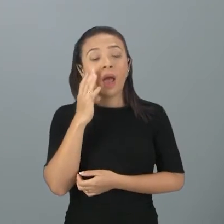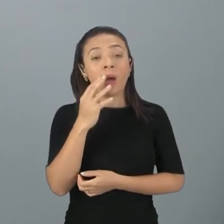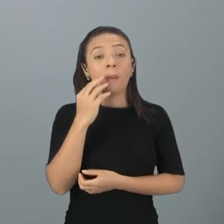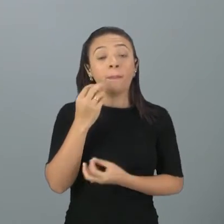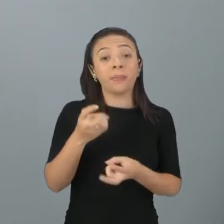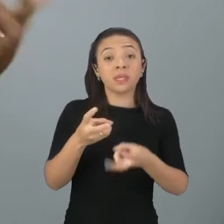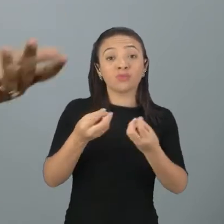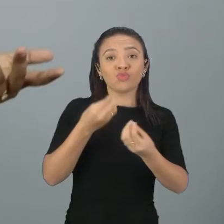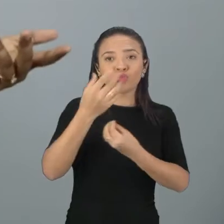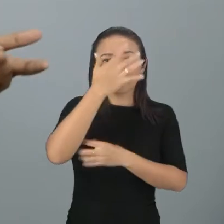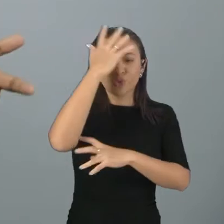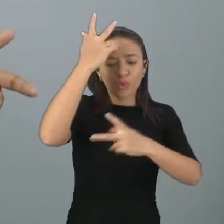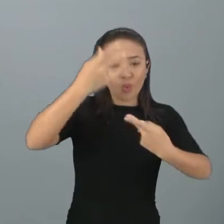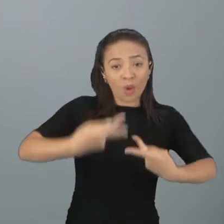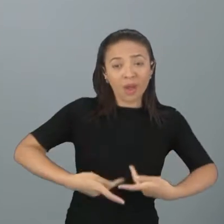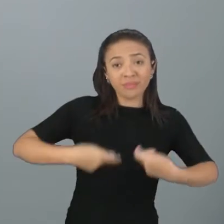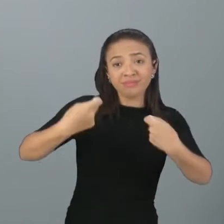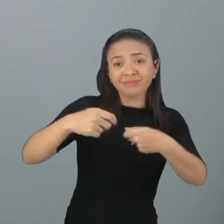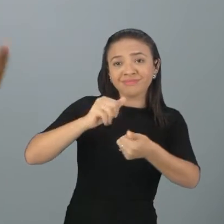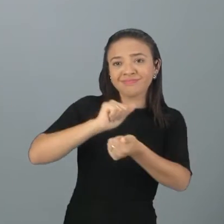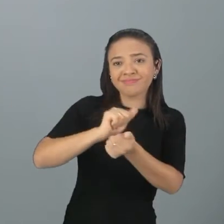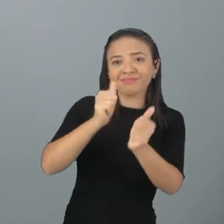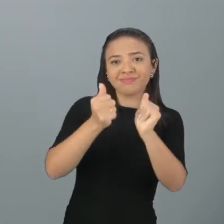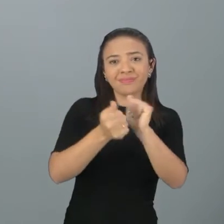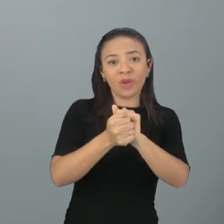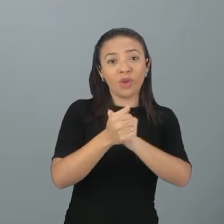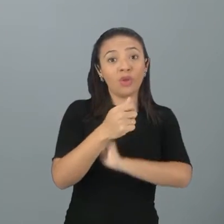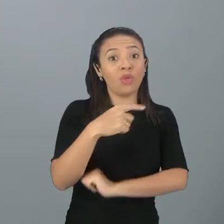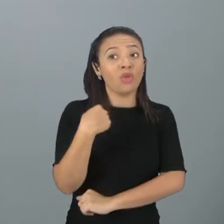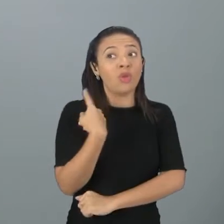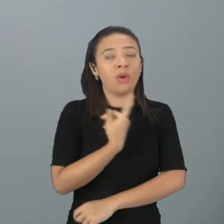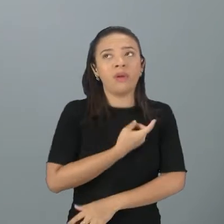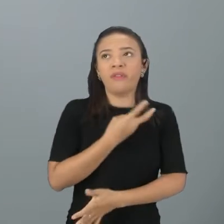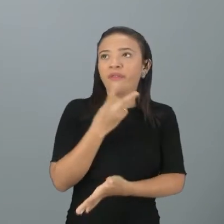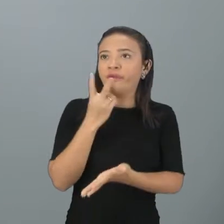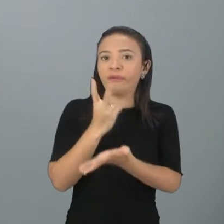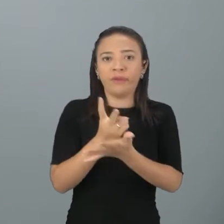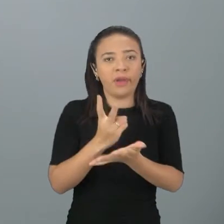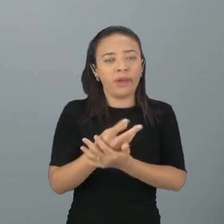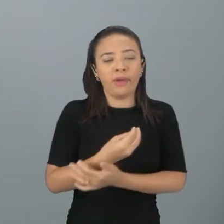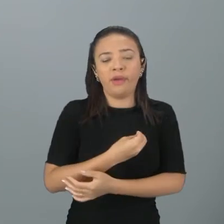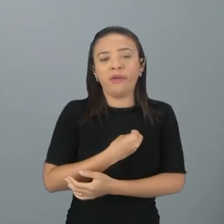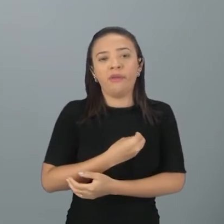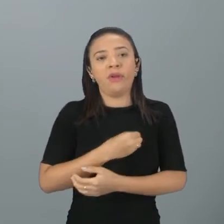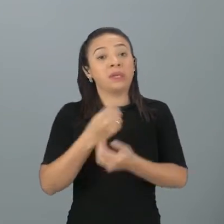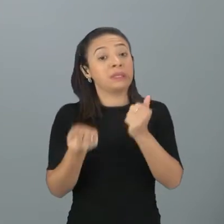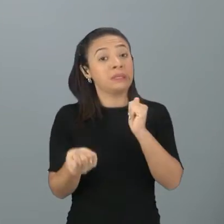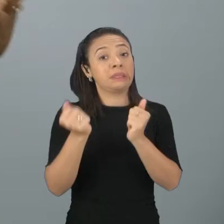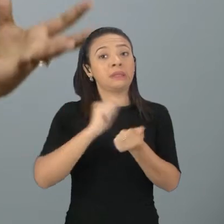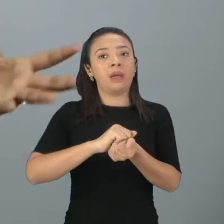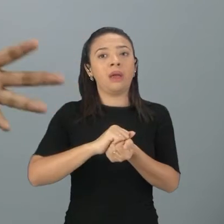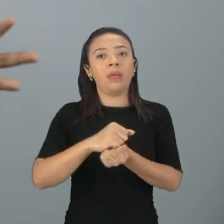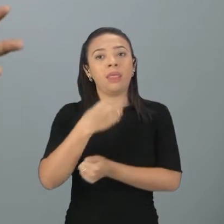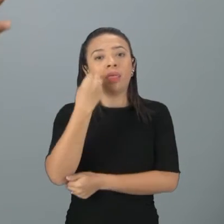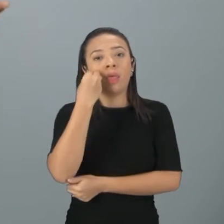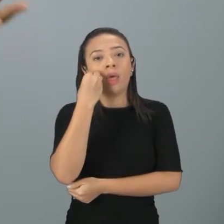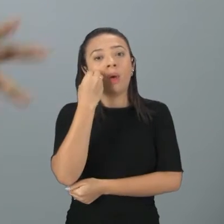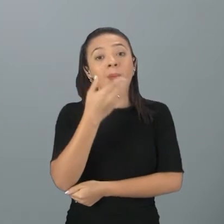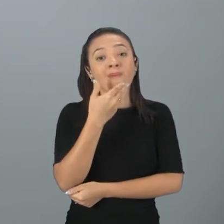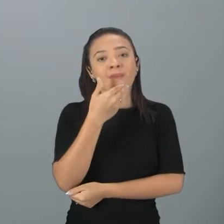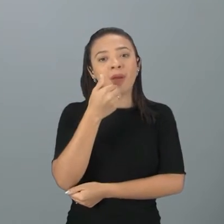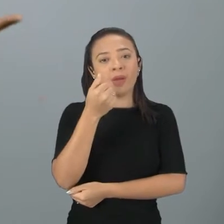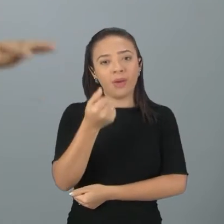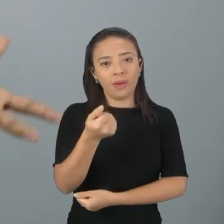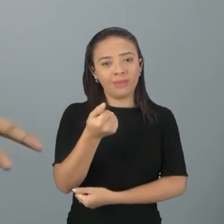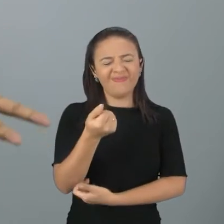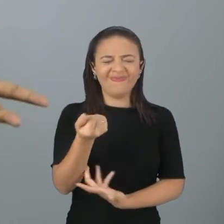adaptar até hoje, né? Então a gente vive nessa adaptação de tentar melhorar para suprir